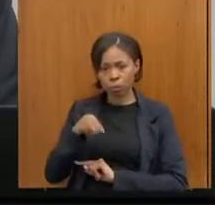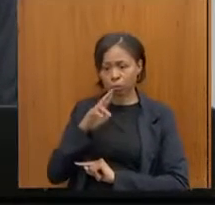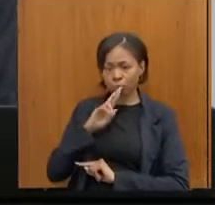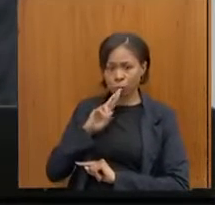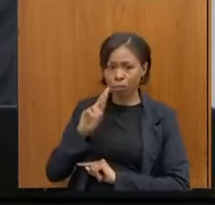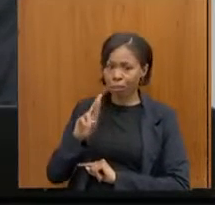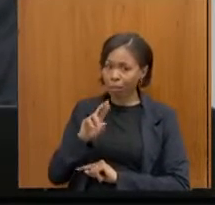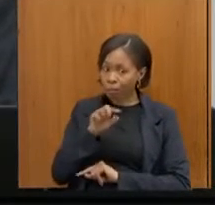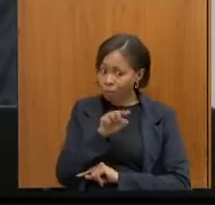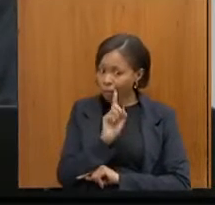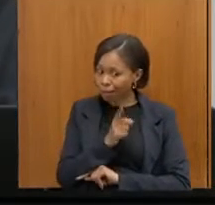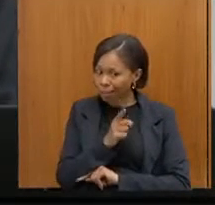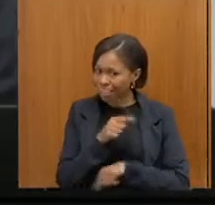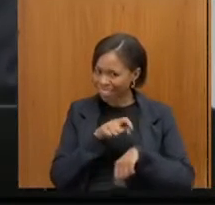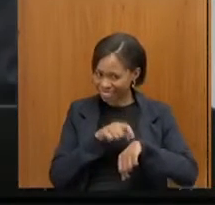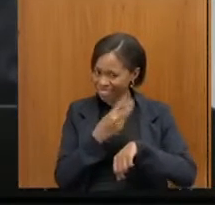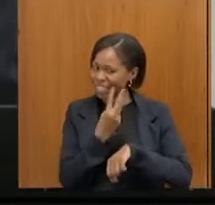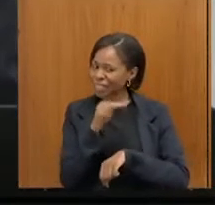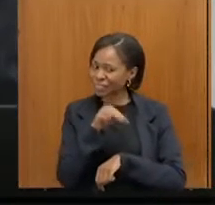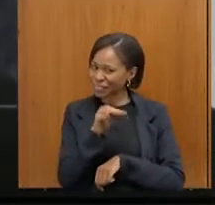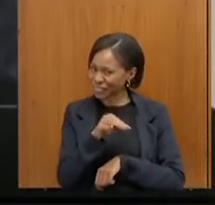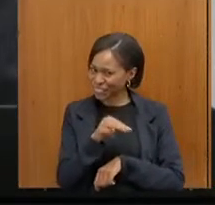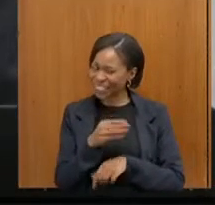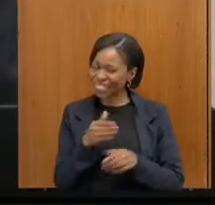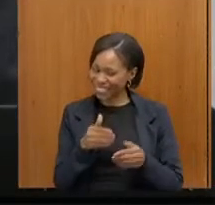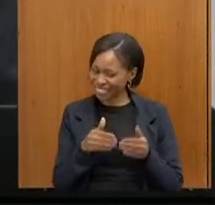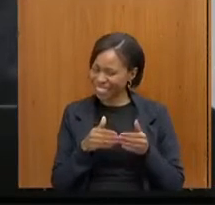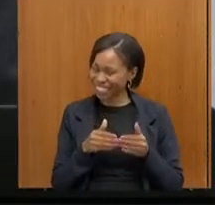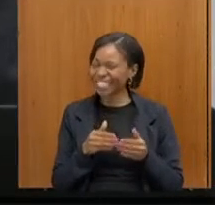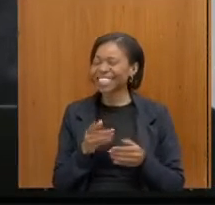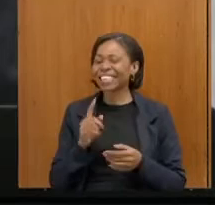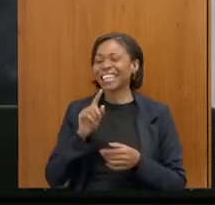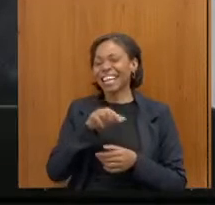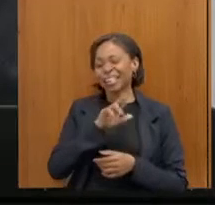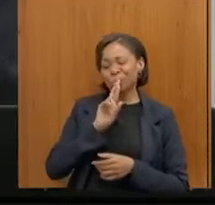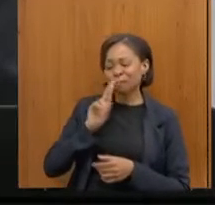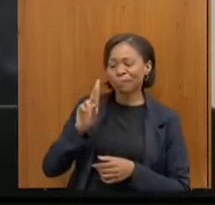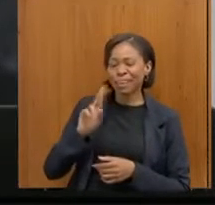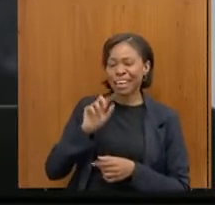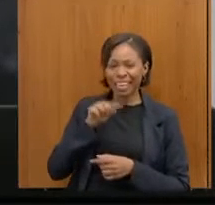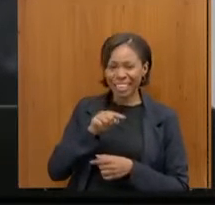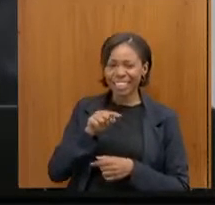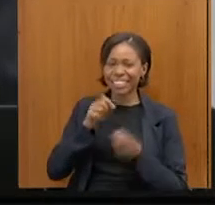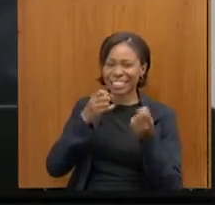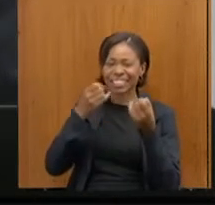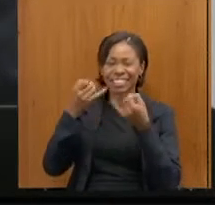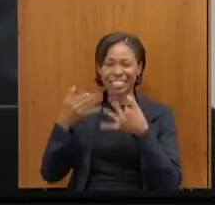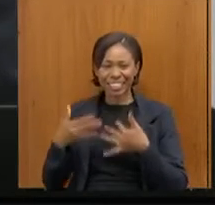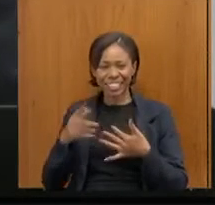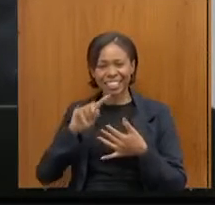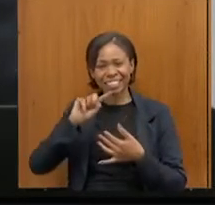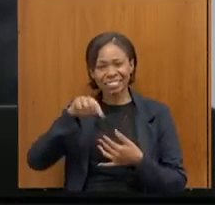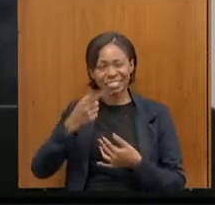caro Fernando três minutos tá para responder ela e em seguida o deputado poderá fazer suas considerações finais pelo prazo de dois